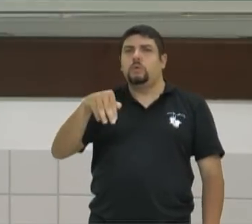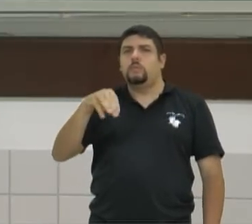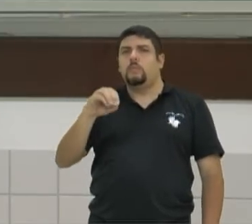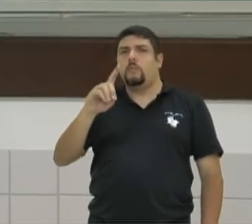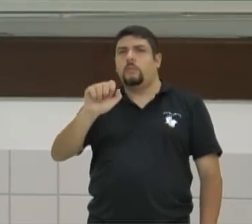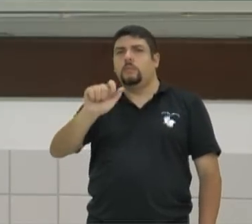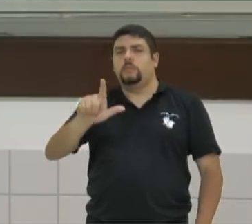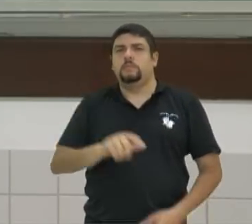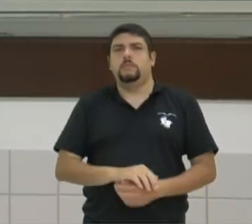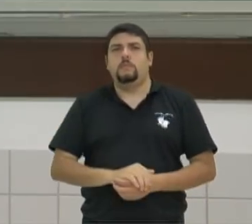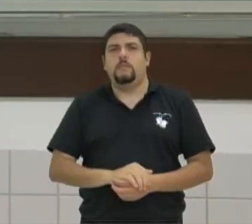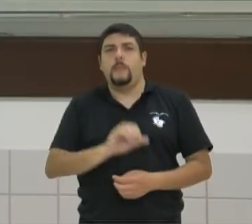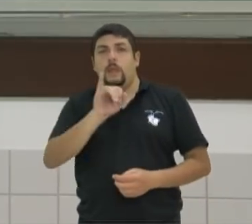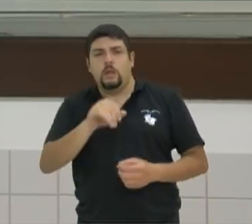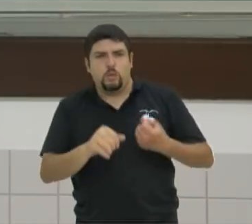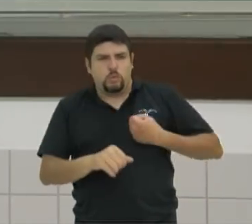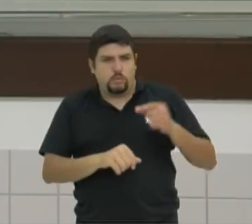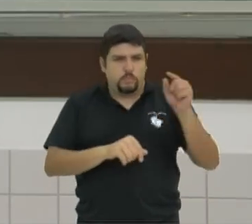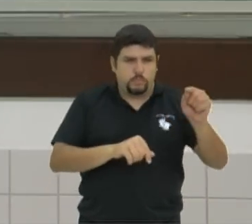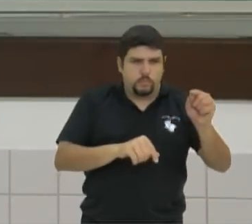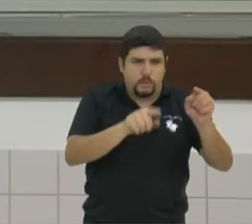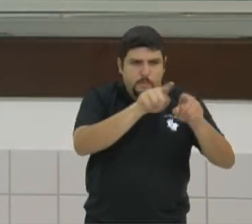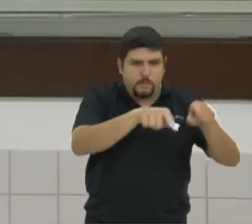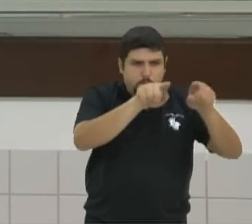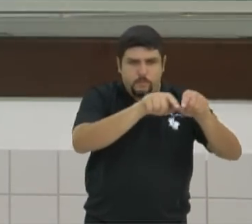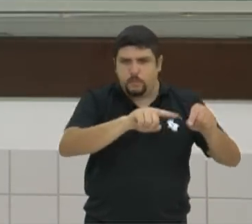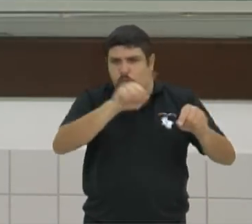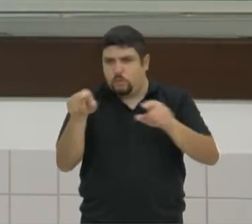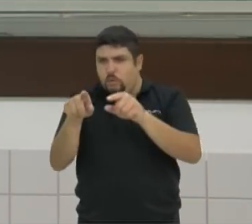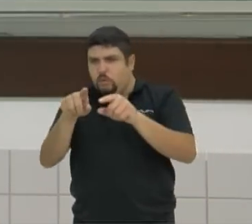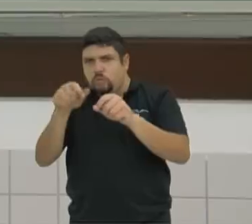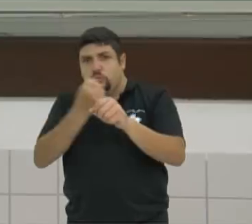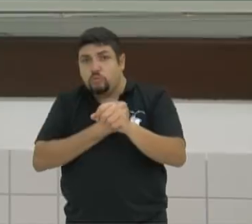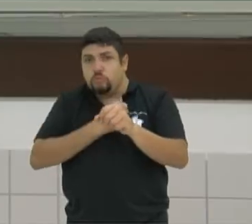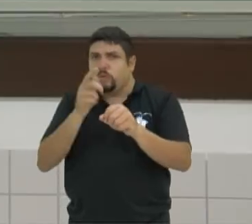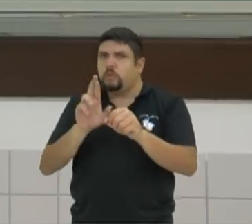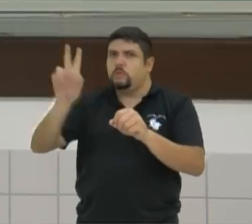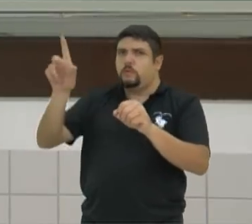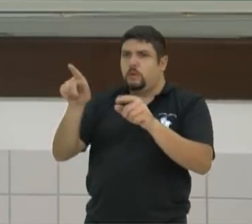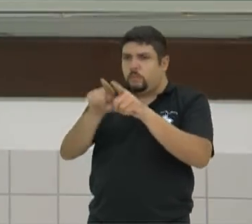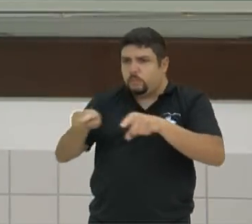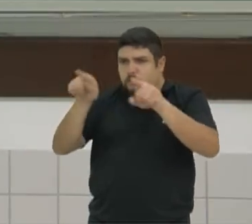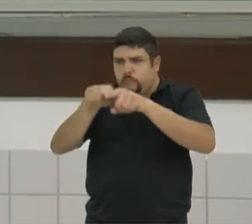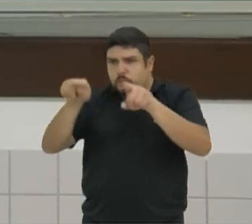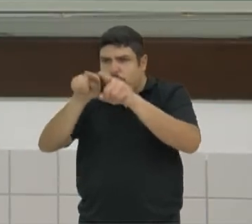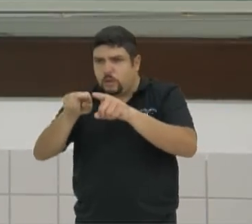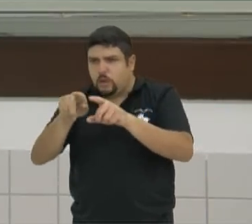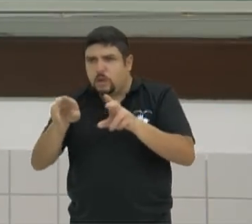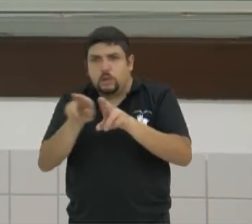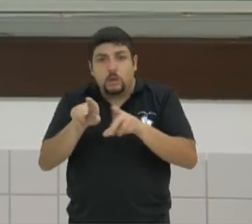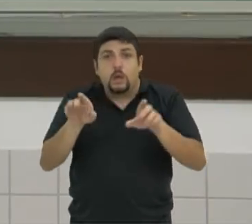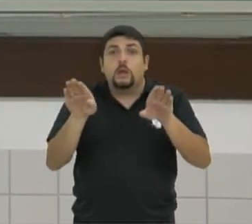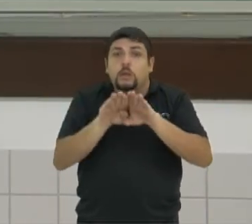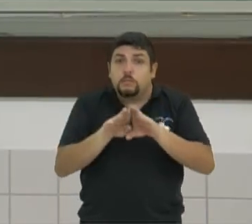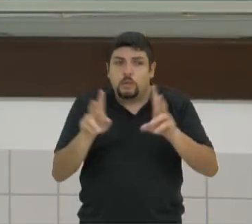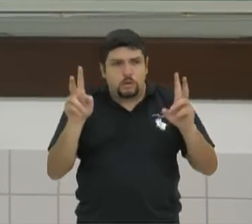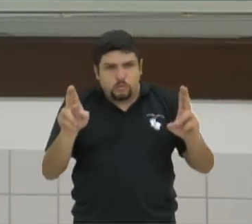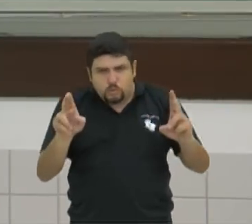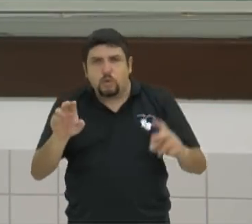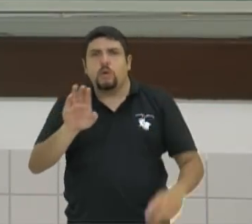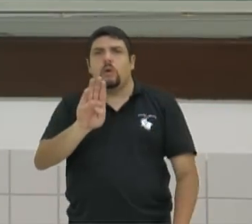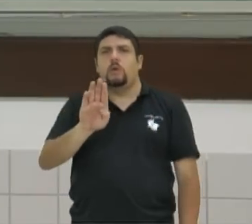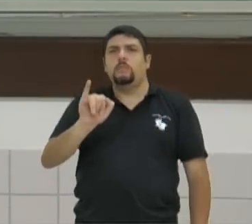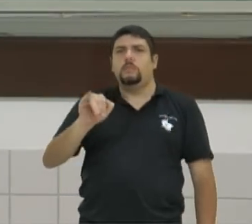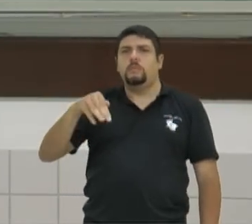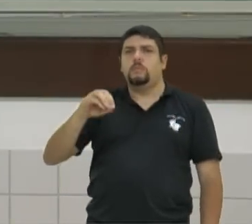um rol com dois valores que têm a mesma frequência e a maior em relação às demais, aí eu tenho um rol